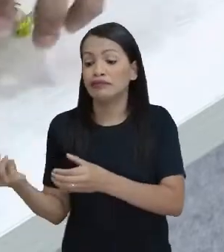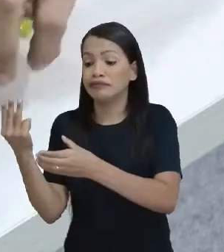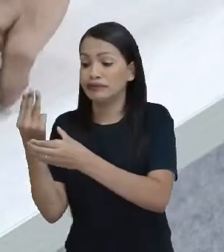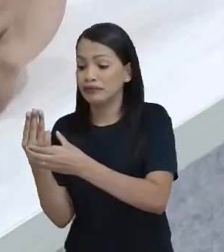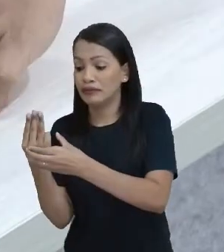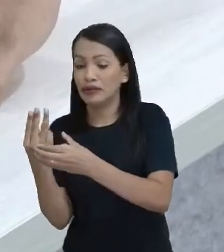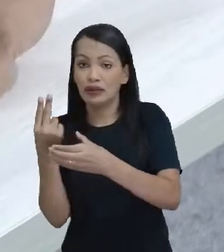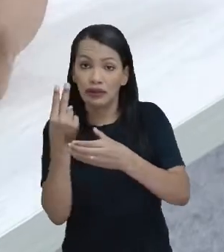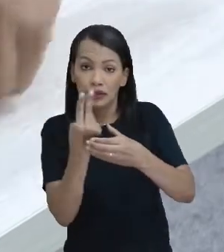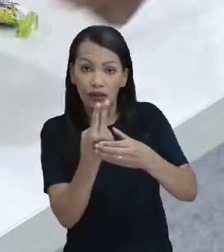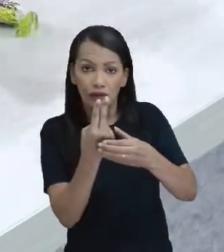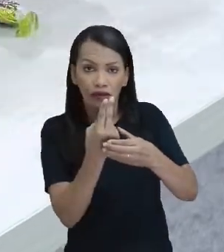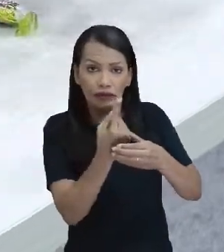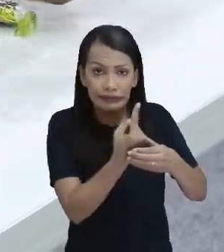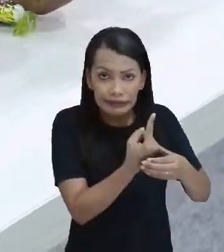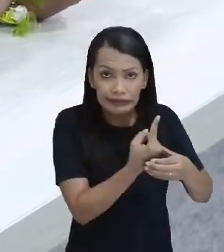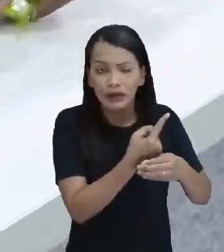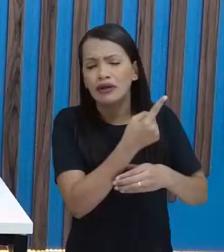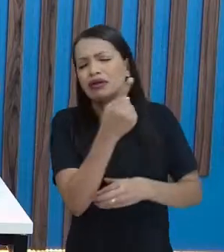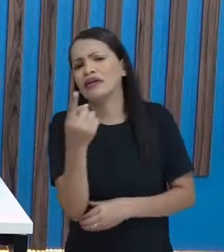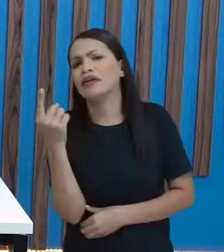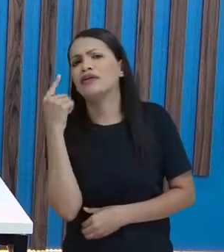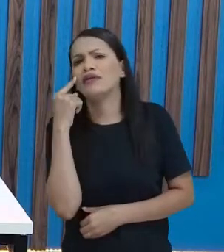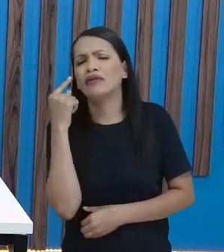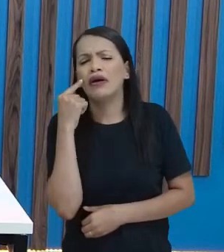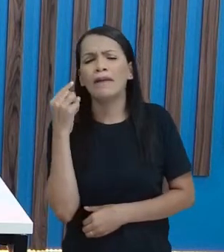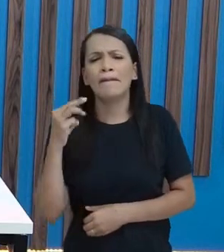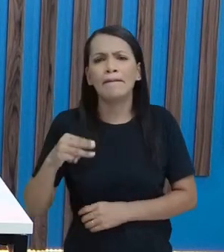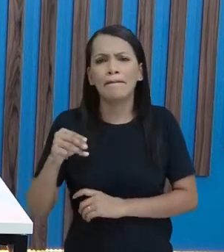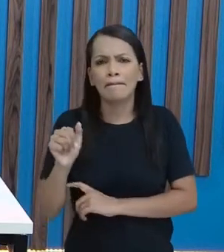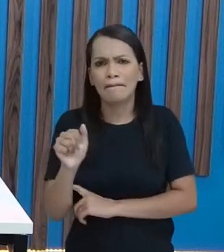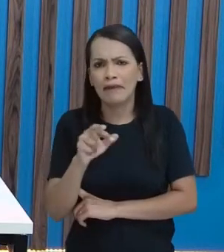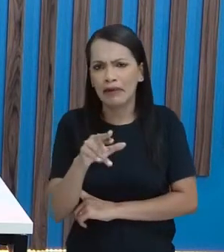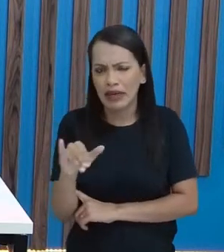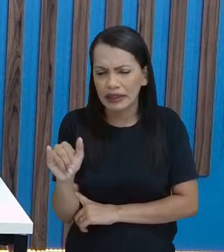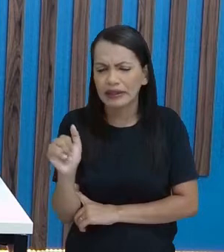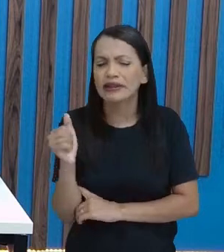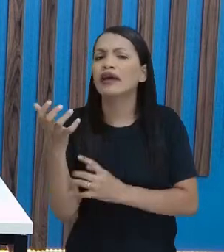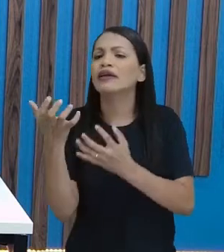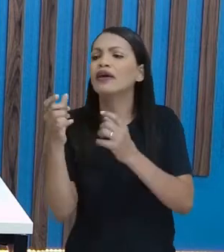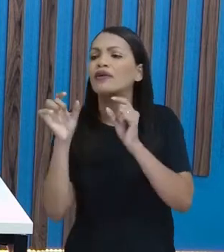tá? Mas aí Maria quer que cada copo fique com